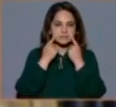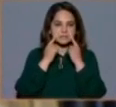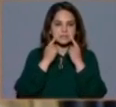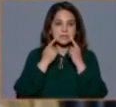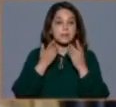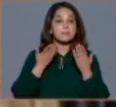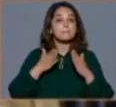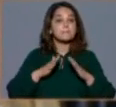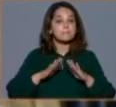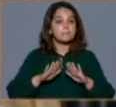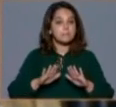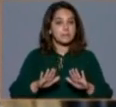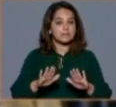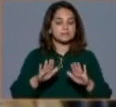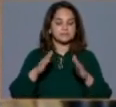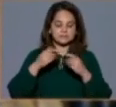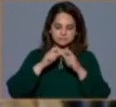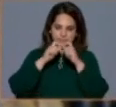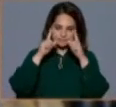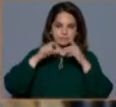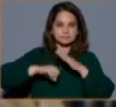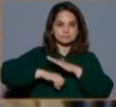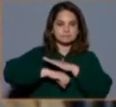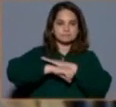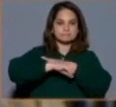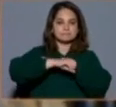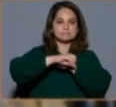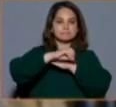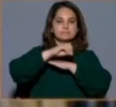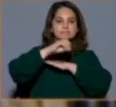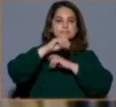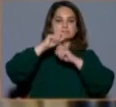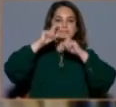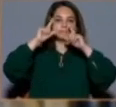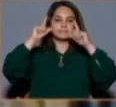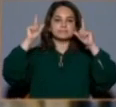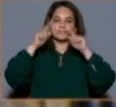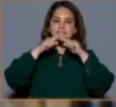lágrimas, e ao amanhecer volta a